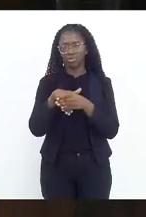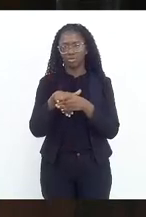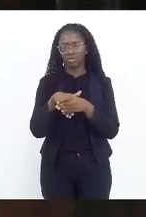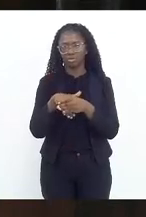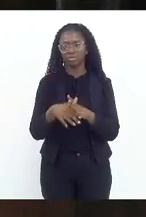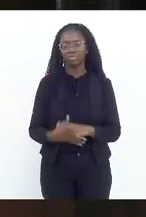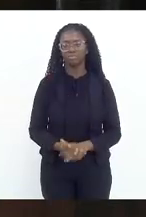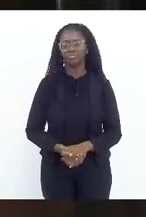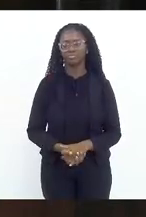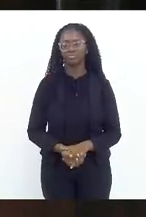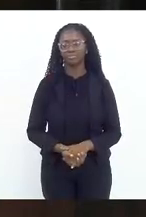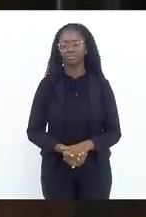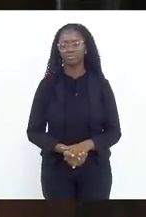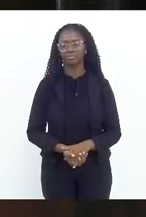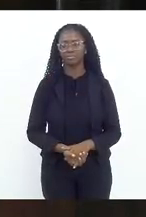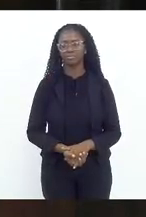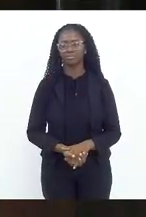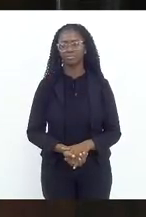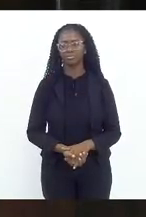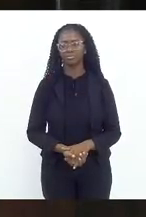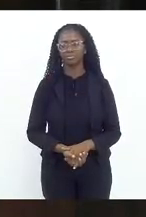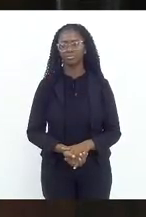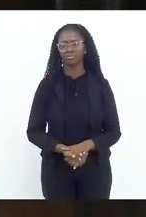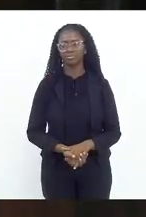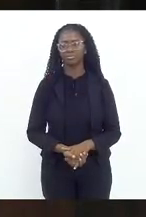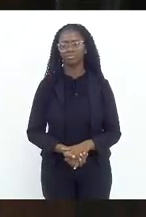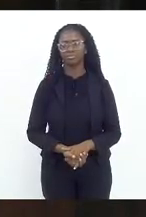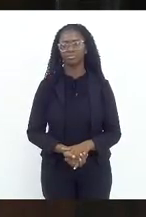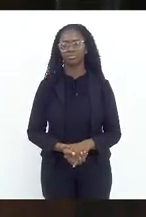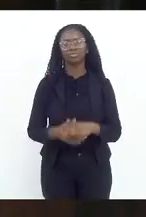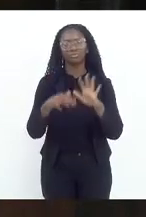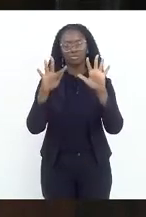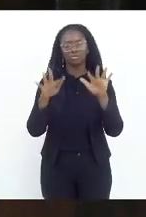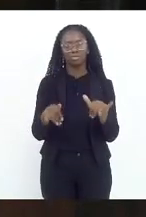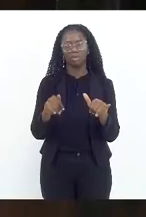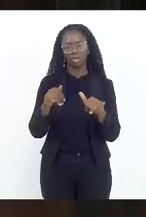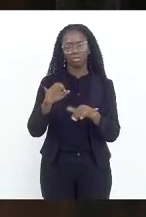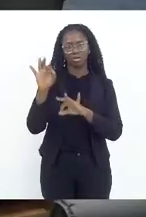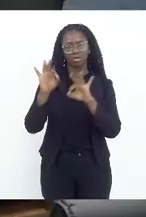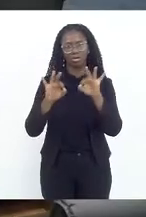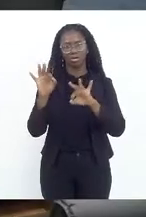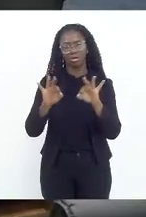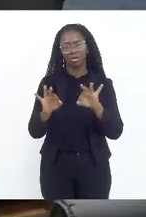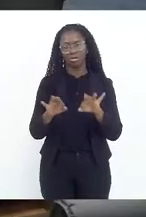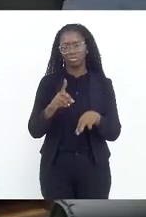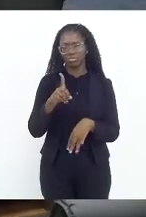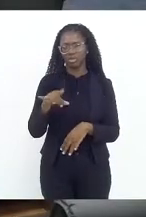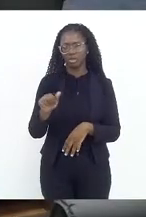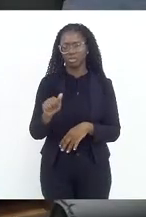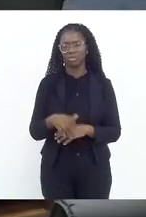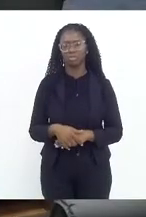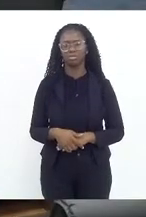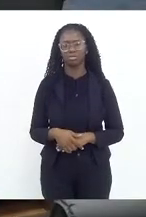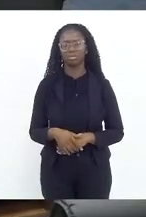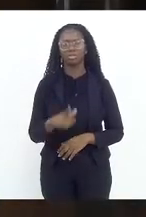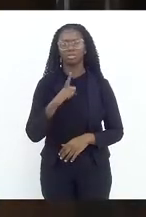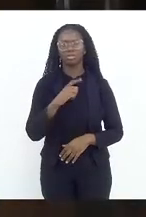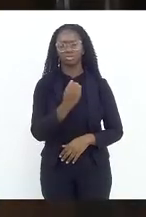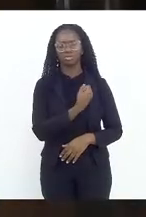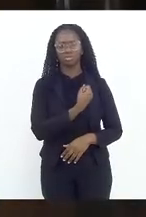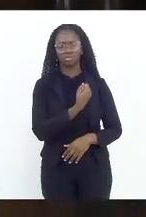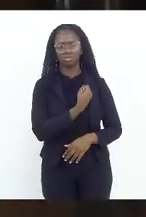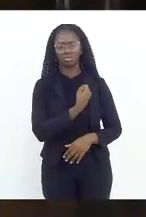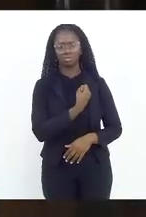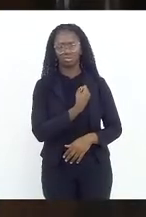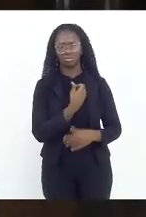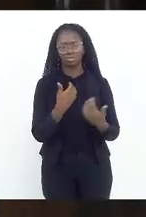encerrada a ordem do dia. Havendo número legal e sob a proteção de Deus, iniciamos nosso